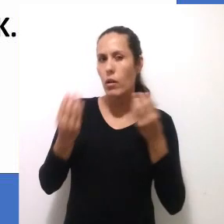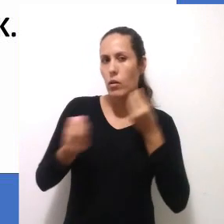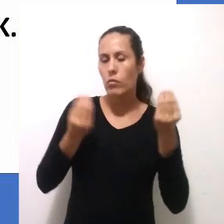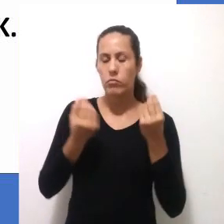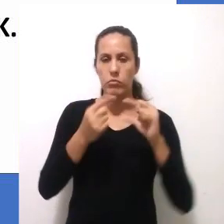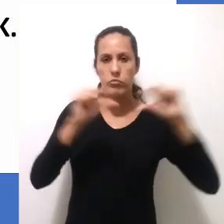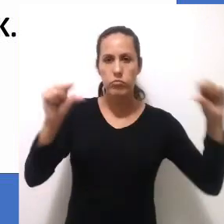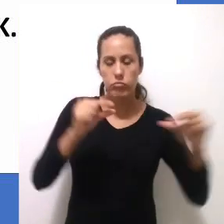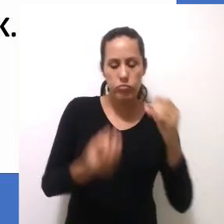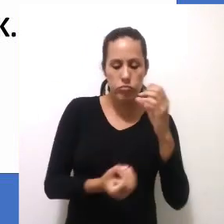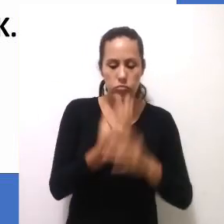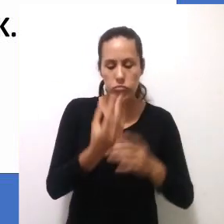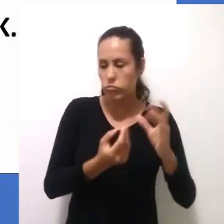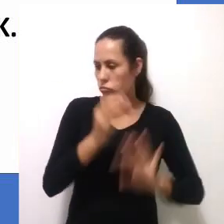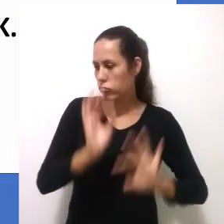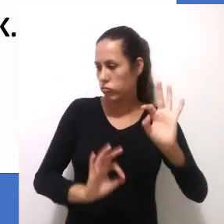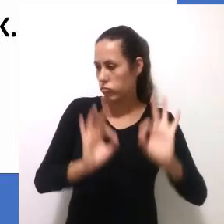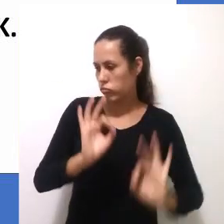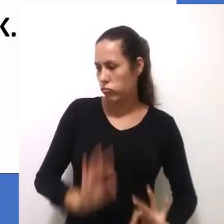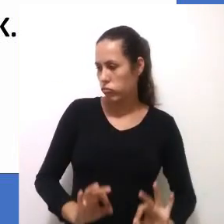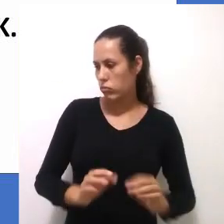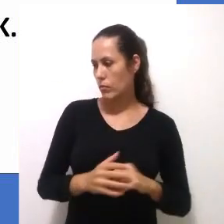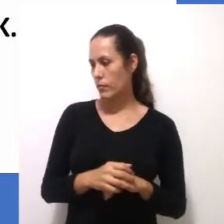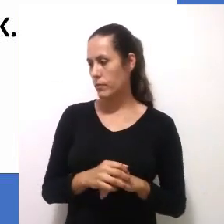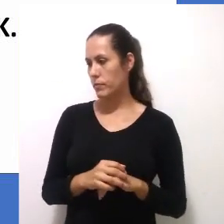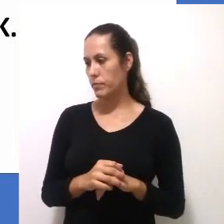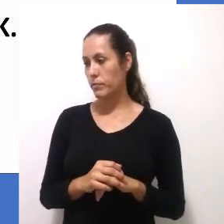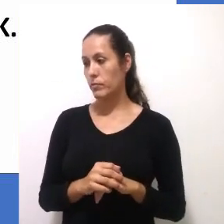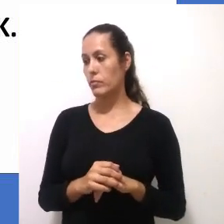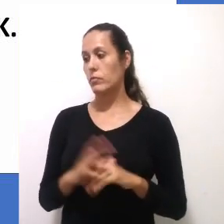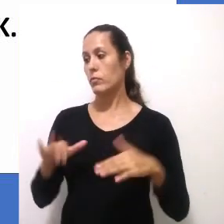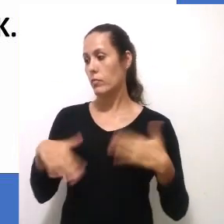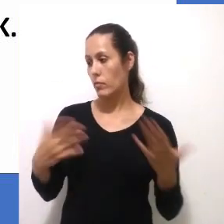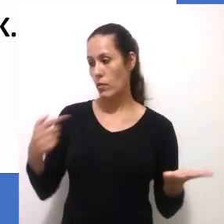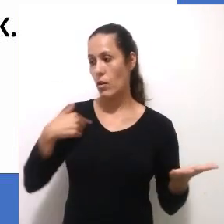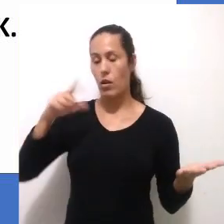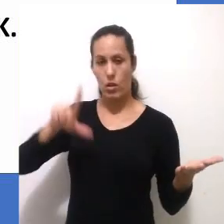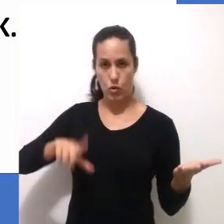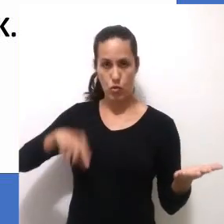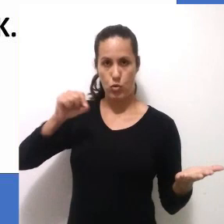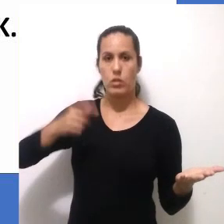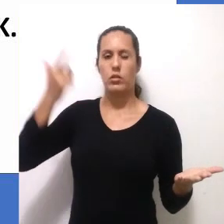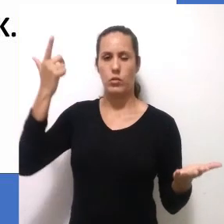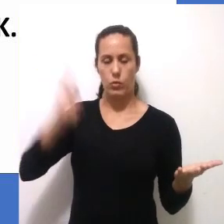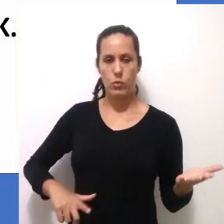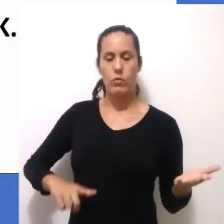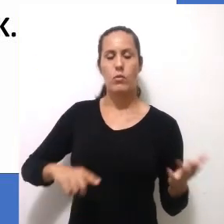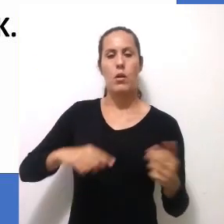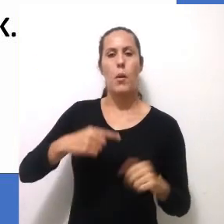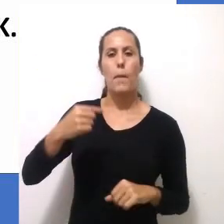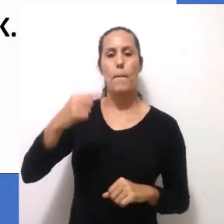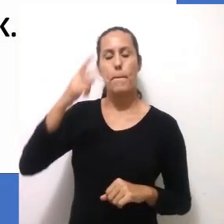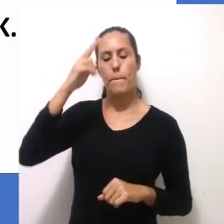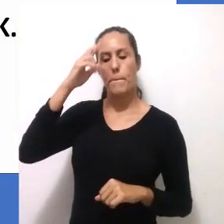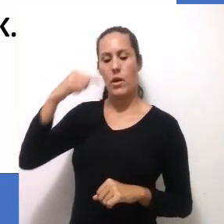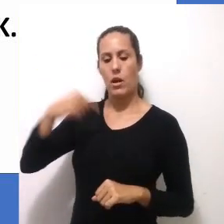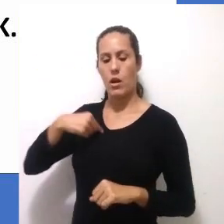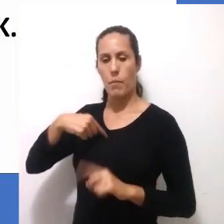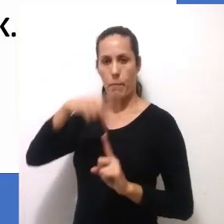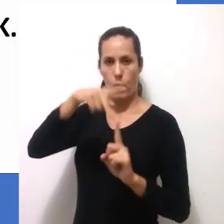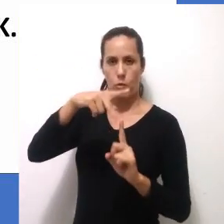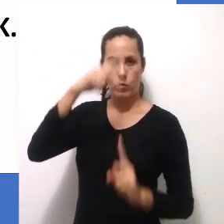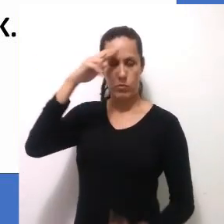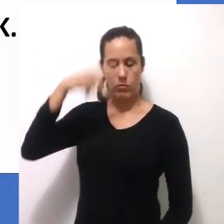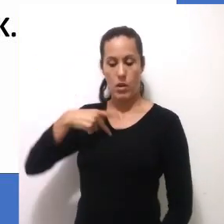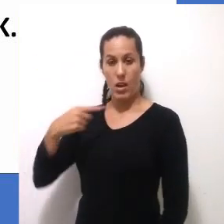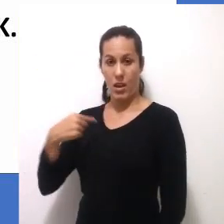vai montar o bloco para construir o sentido com will. Então, eu escolhi novamente o primeiro pronome